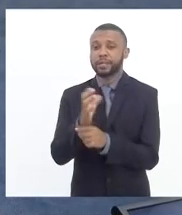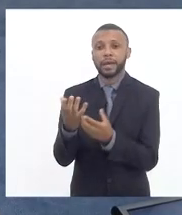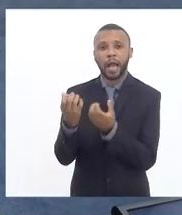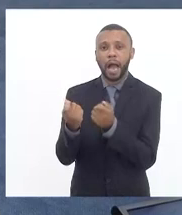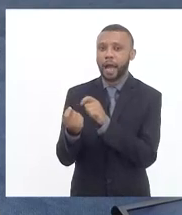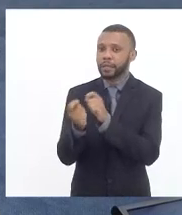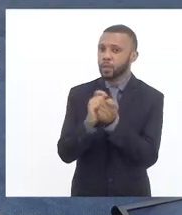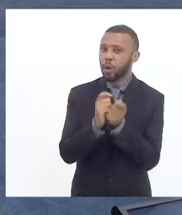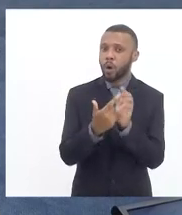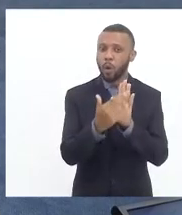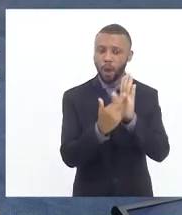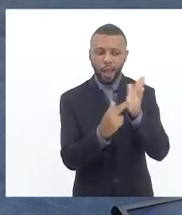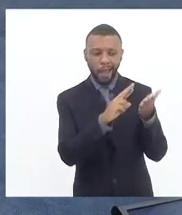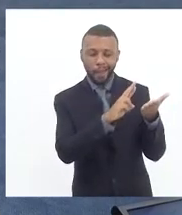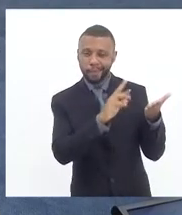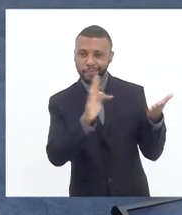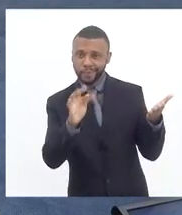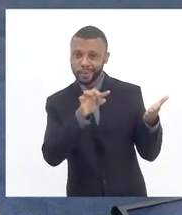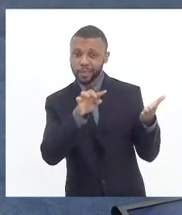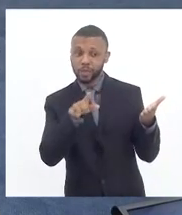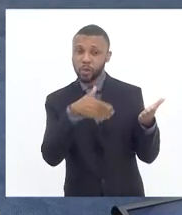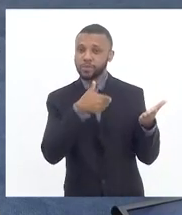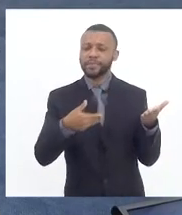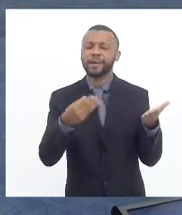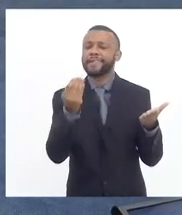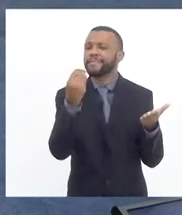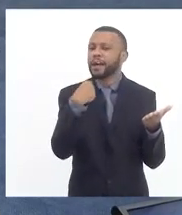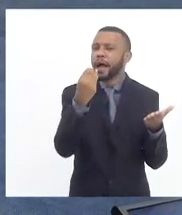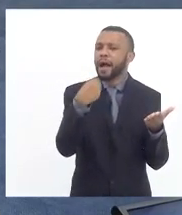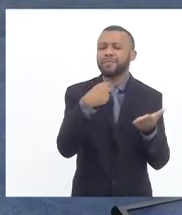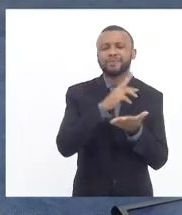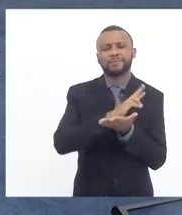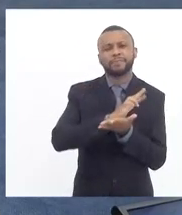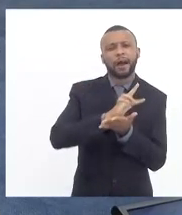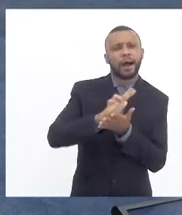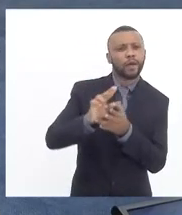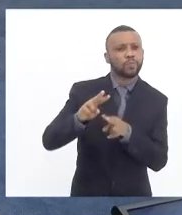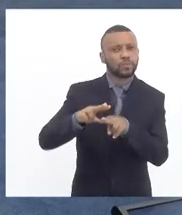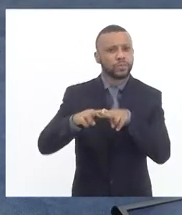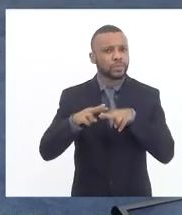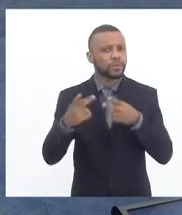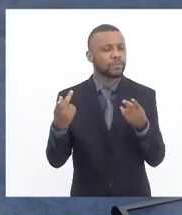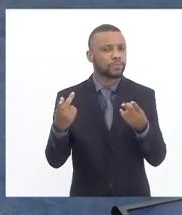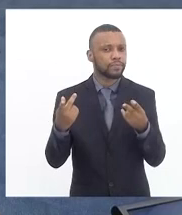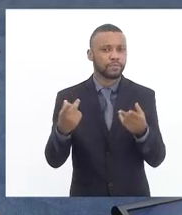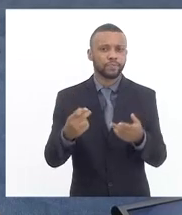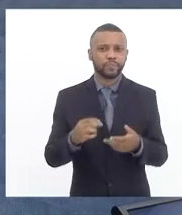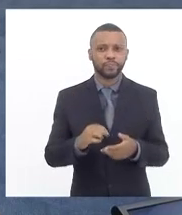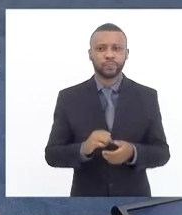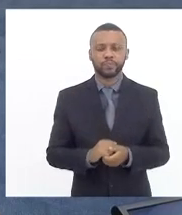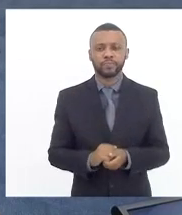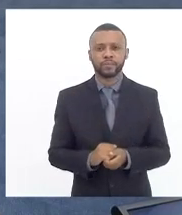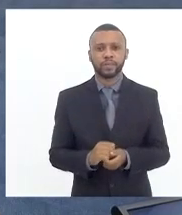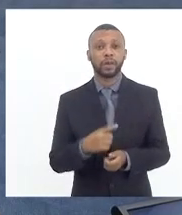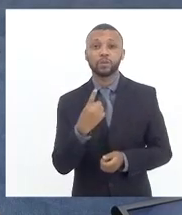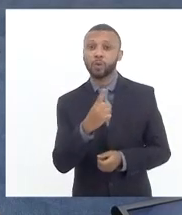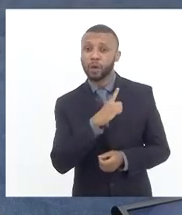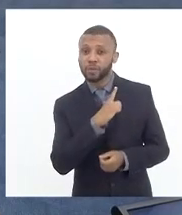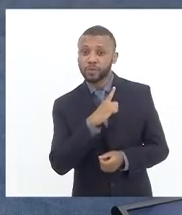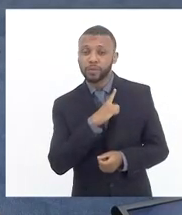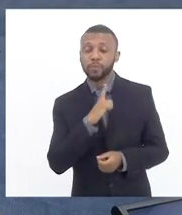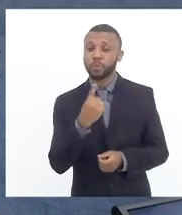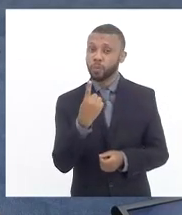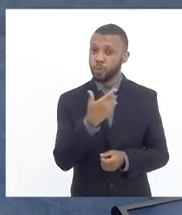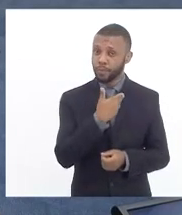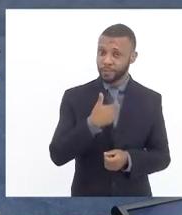que nós temos o governo fraquíssimo por várias razões que eu não vou aqui enfrentar mas nós ficamos assim o governador